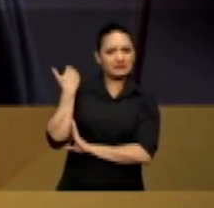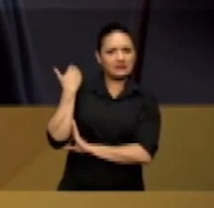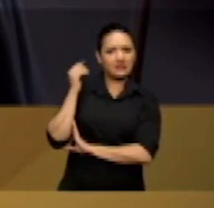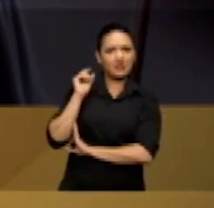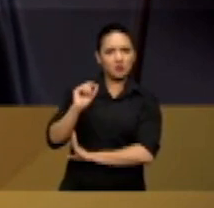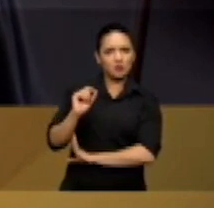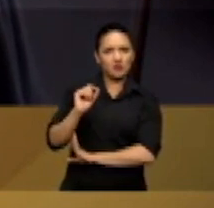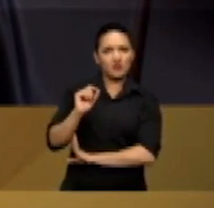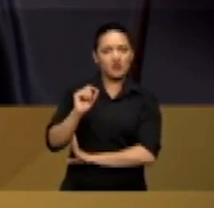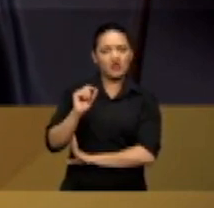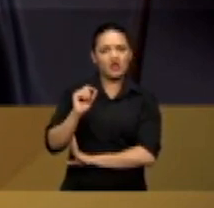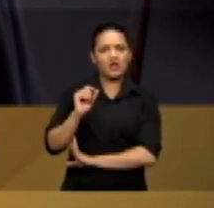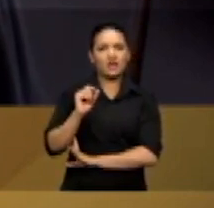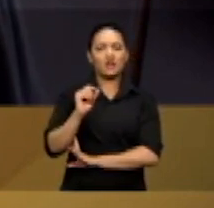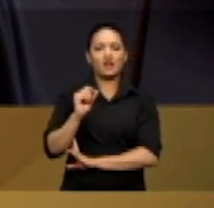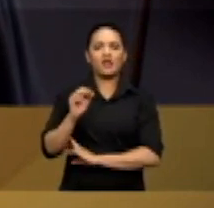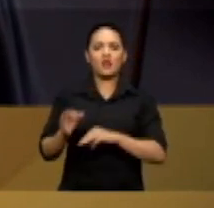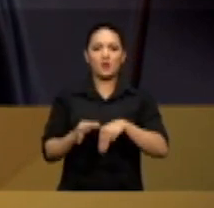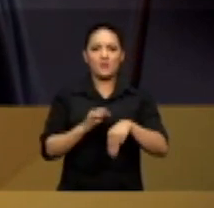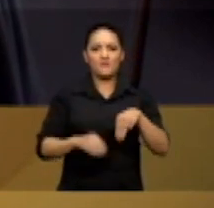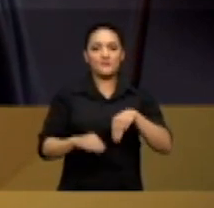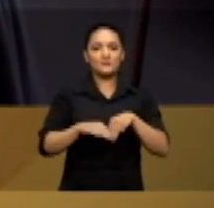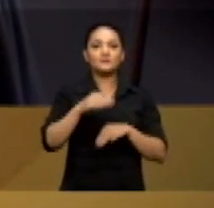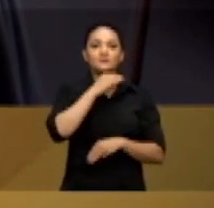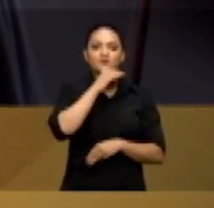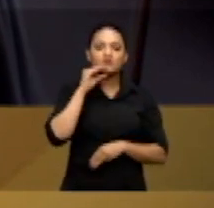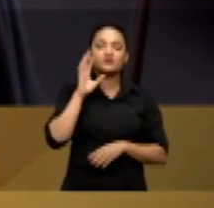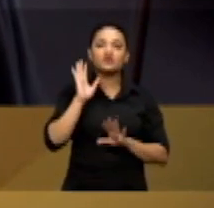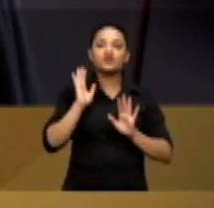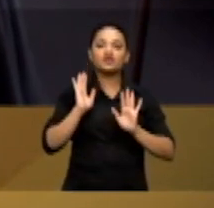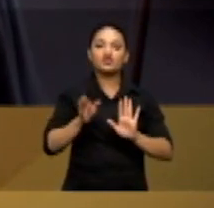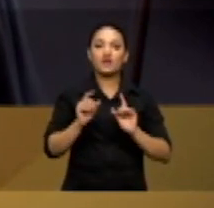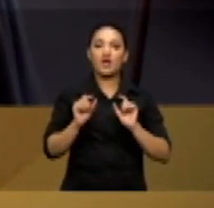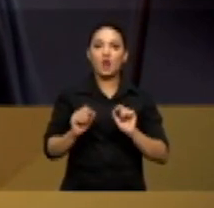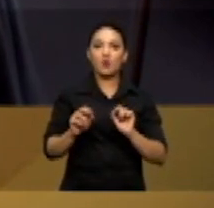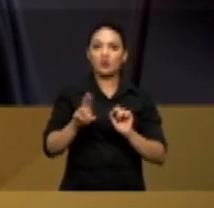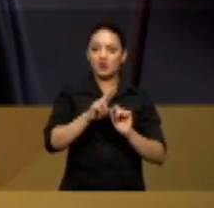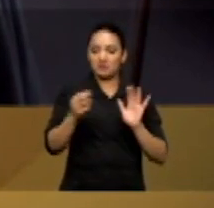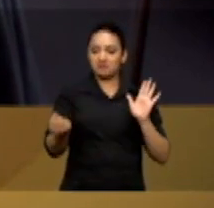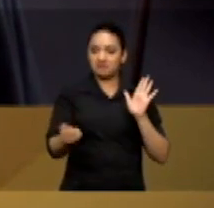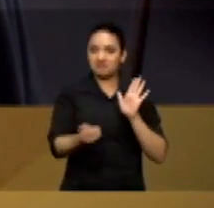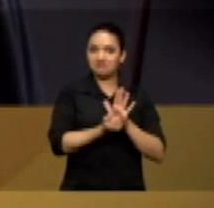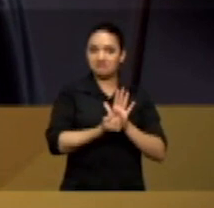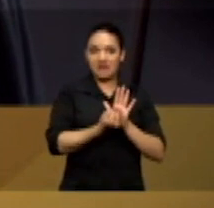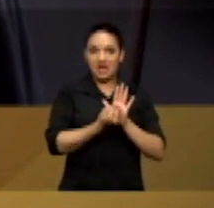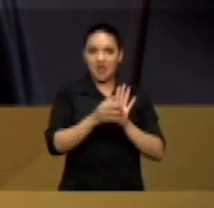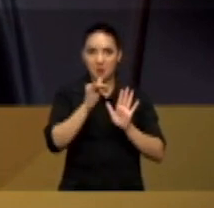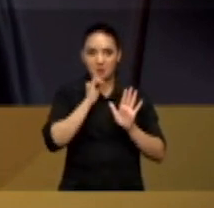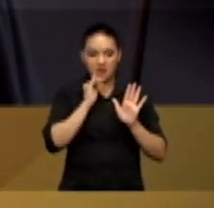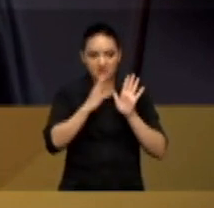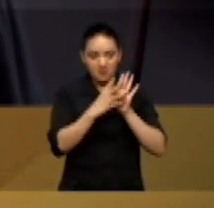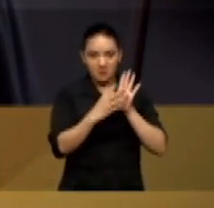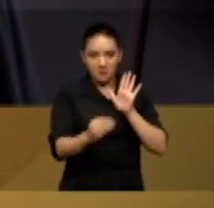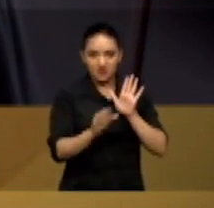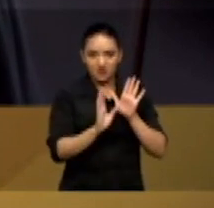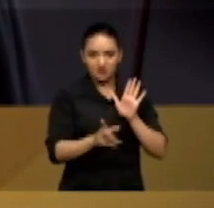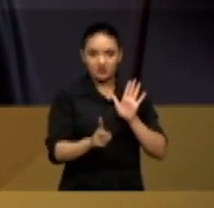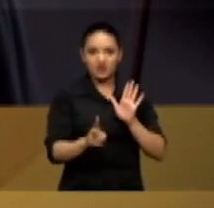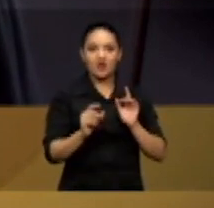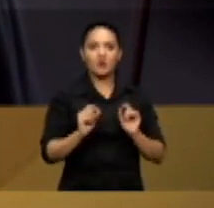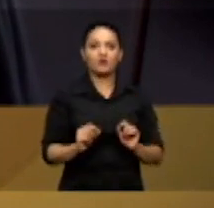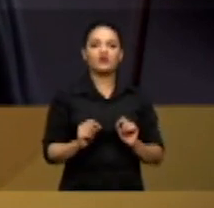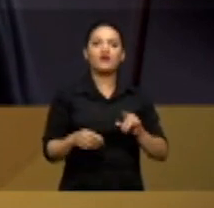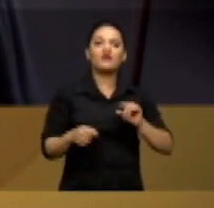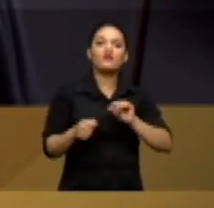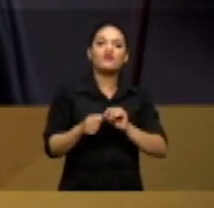Vossa Excelência, ministro Celso de Mello, já deixara a marca indelével. Dou um exemplo, a prática de